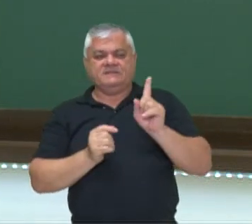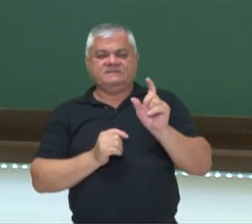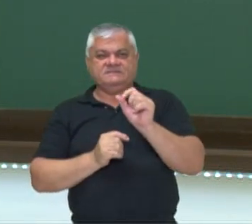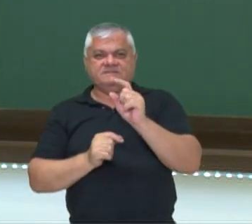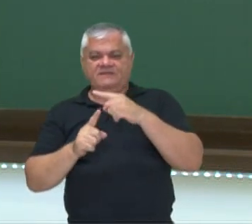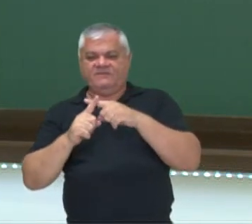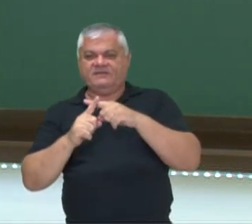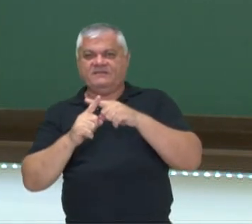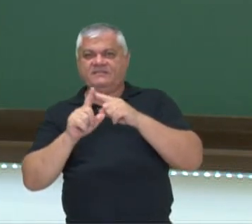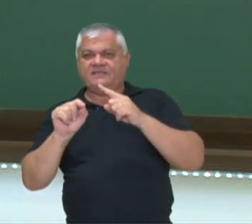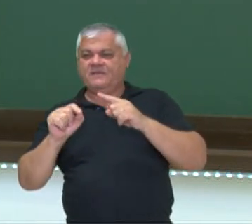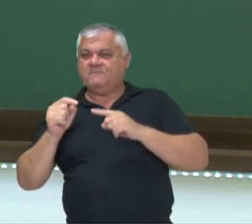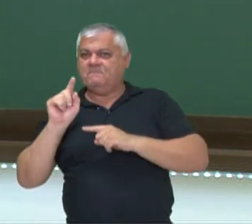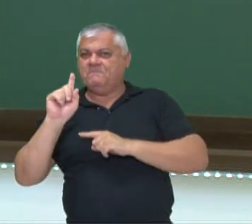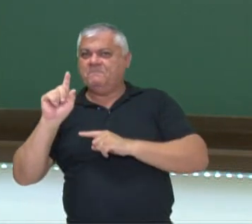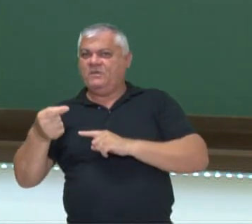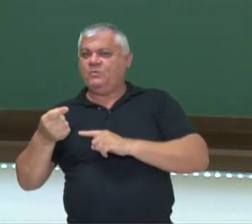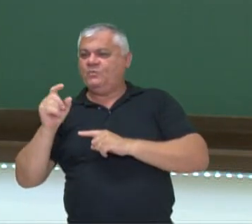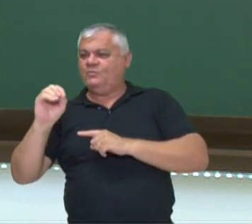vezes 10 é 1.000.